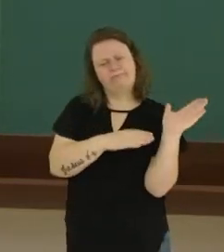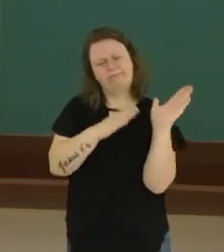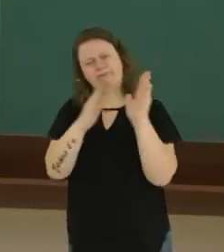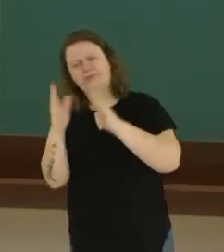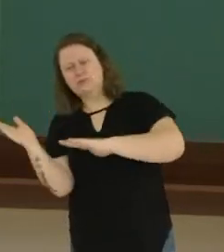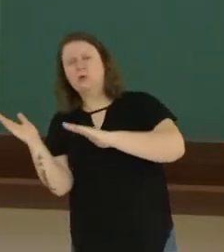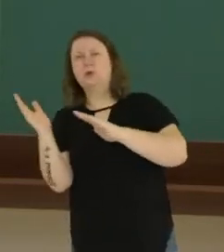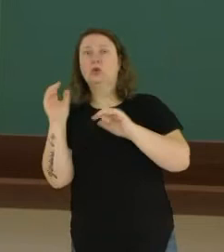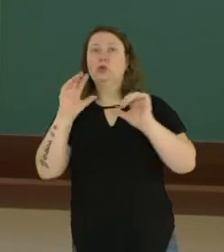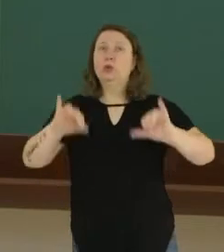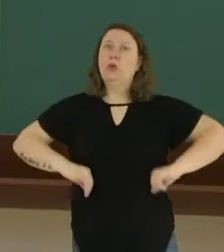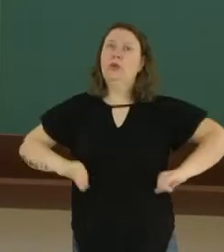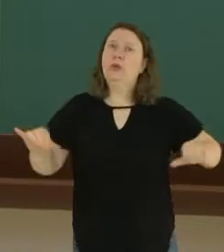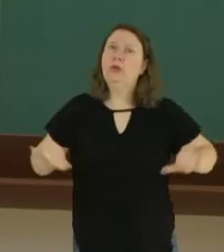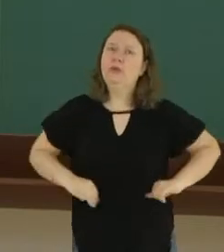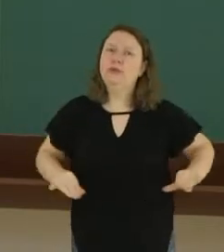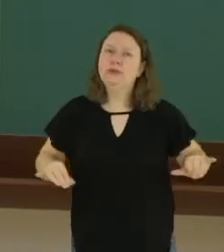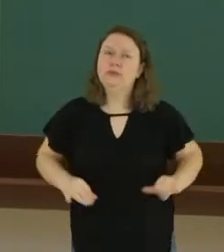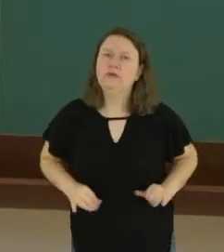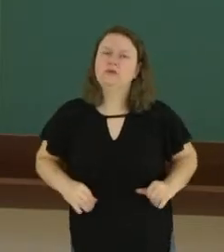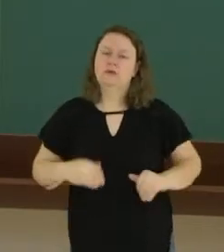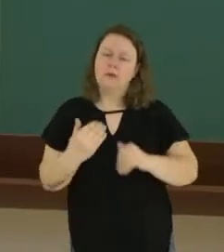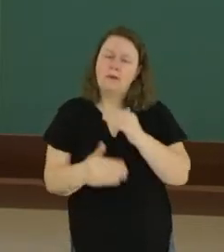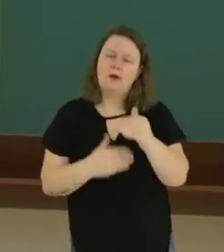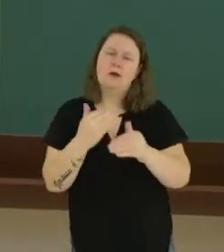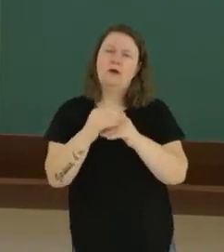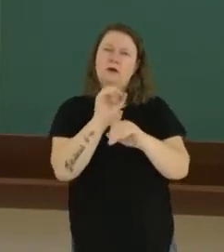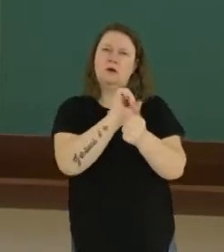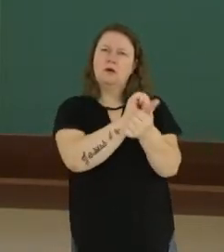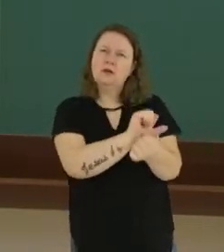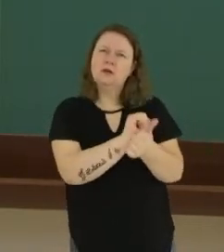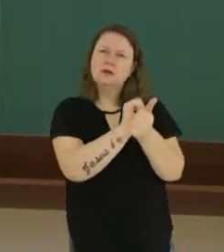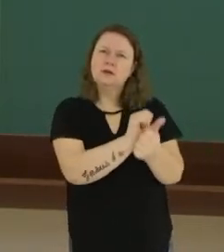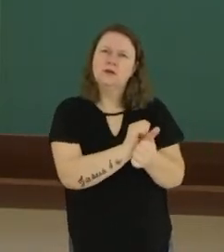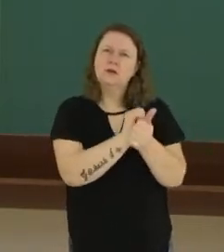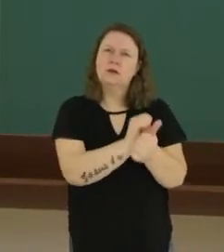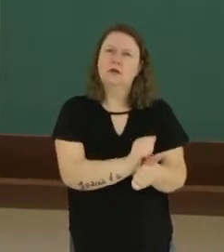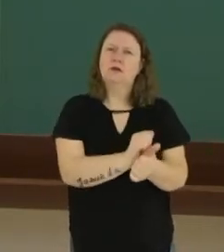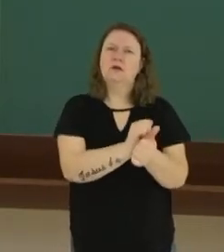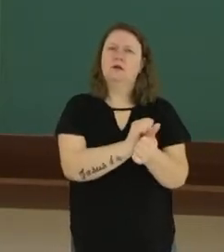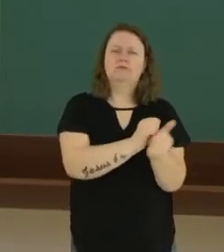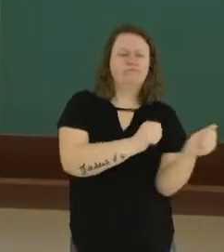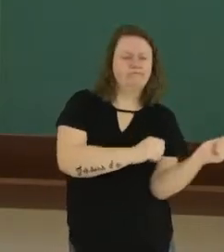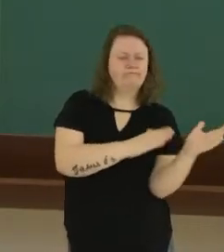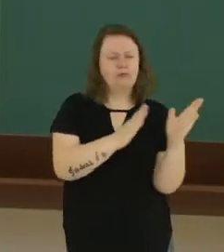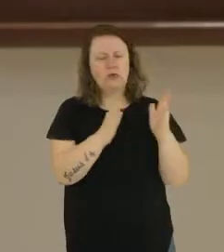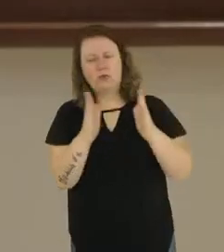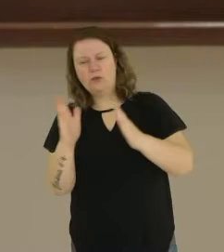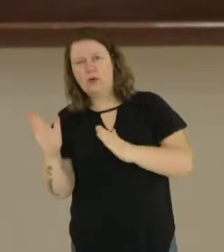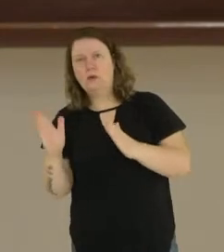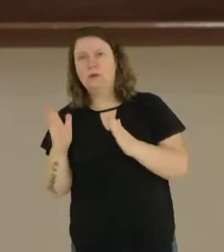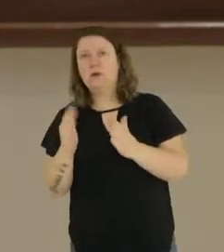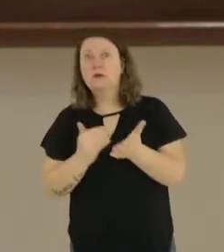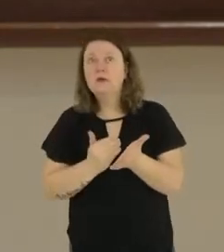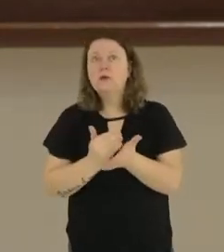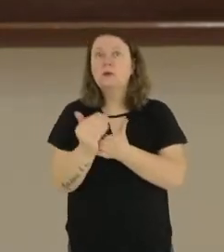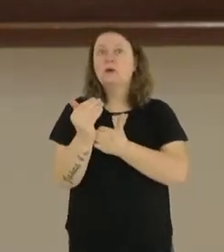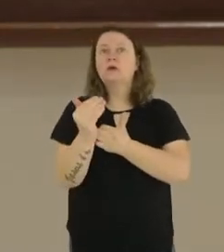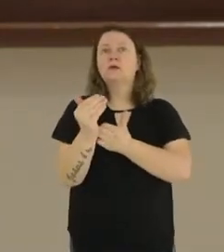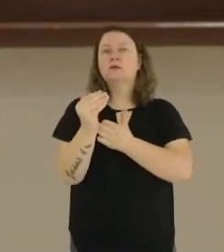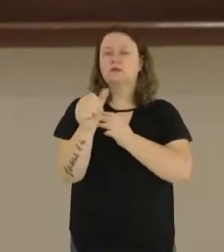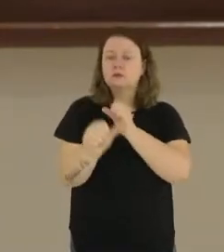de escravização africana e durante esses séculos, algumas coisas começam a serem